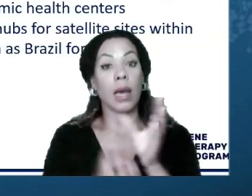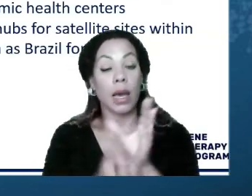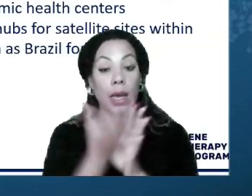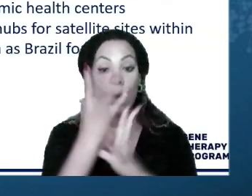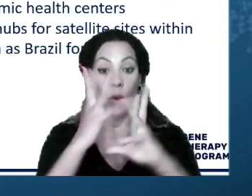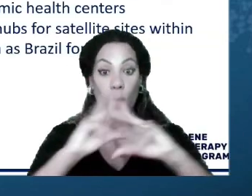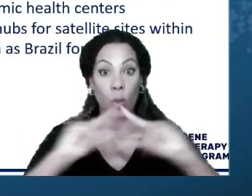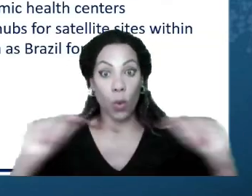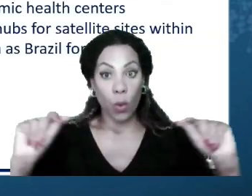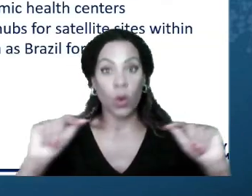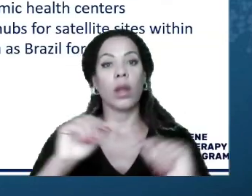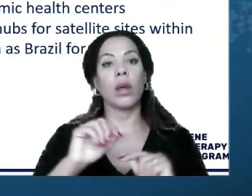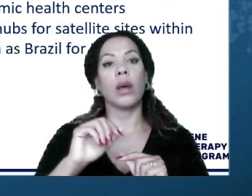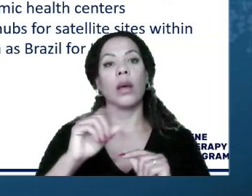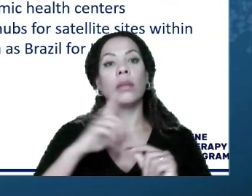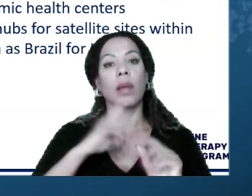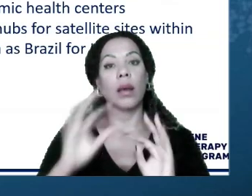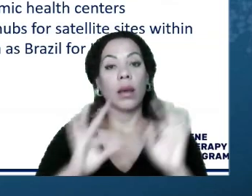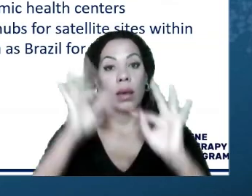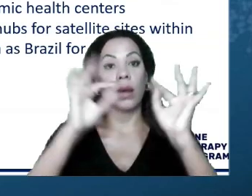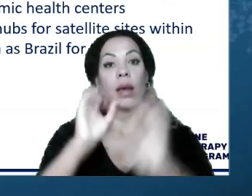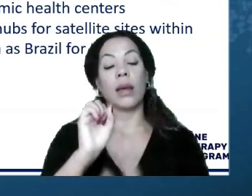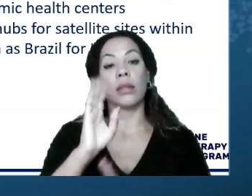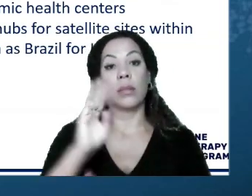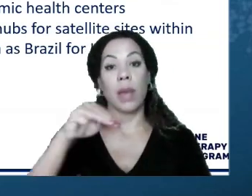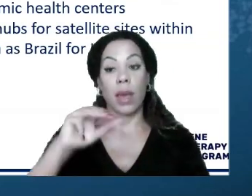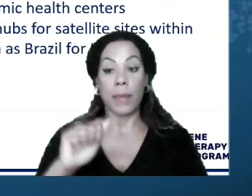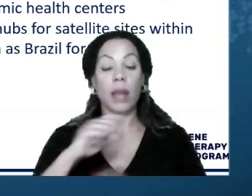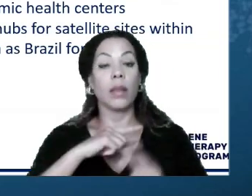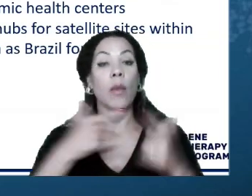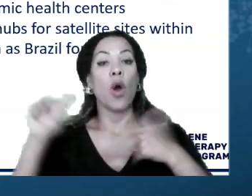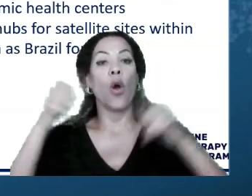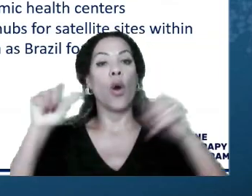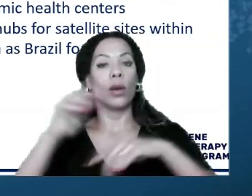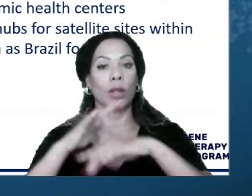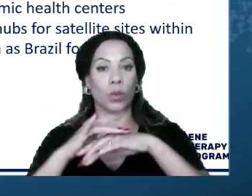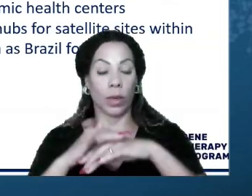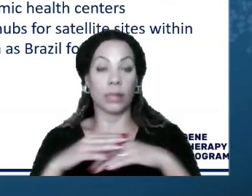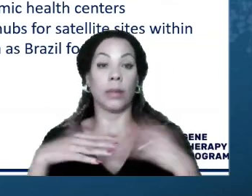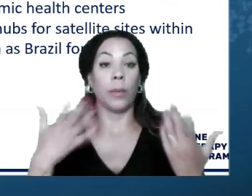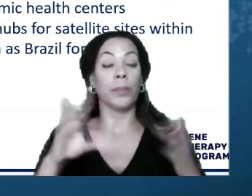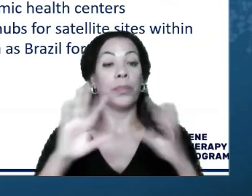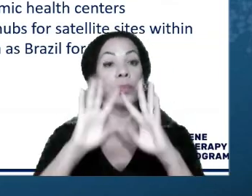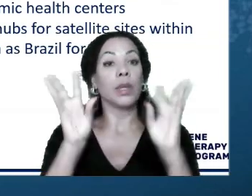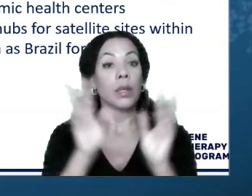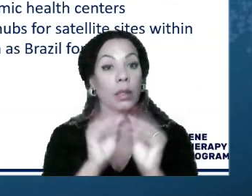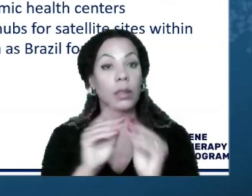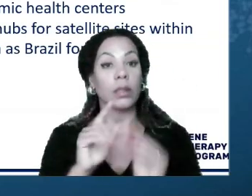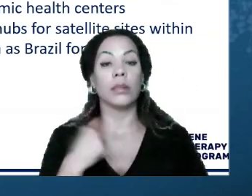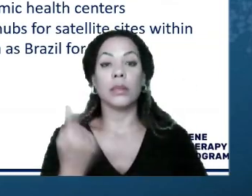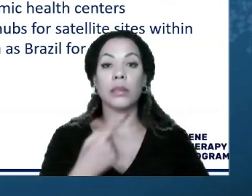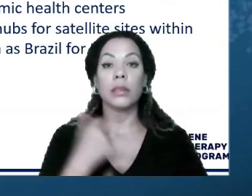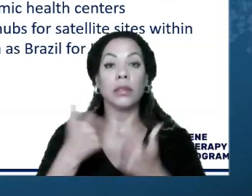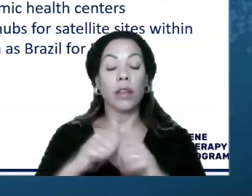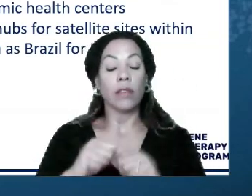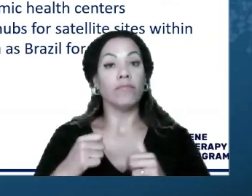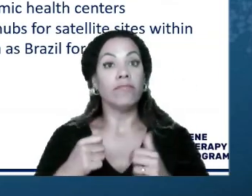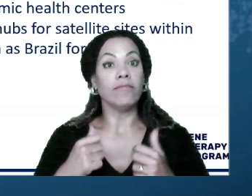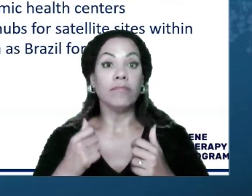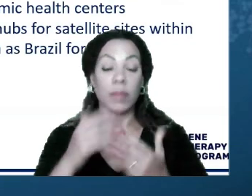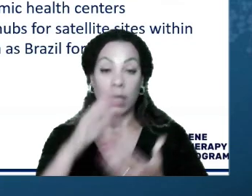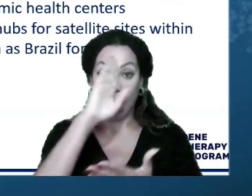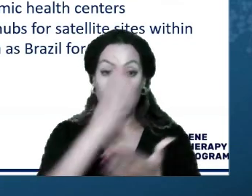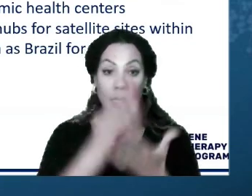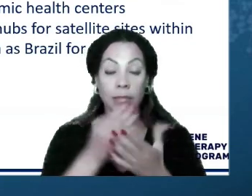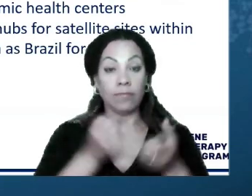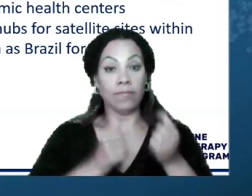cura SBMA, trata SBMA, entre outras doenças. Então, para concluir, estamos muito entusiasmados de trabalhar